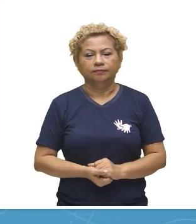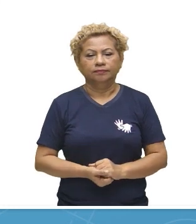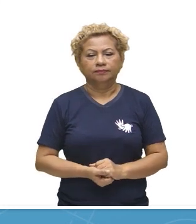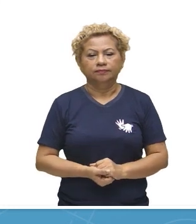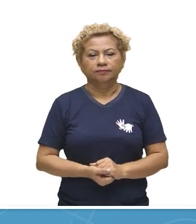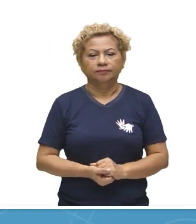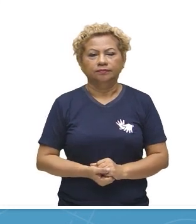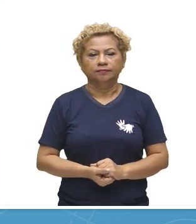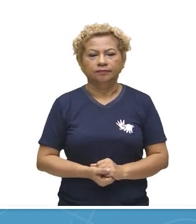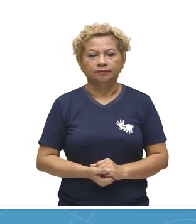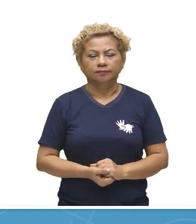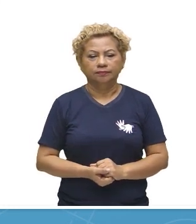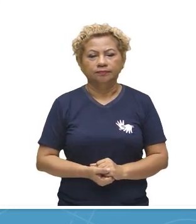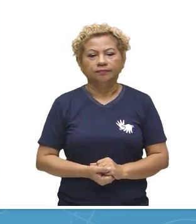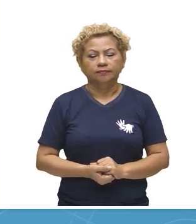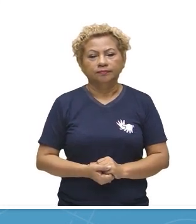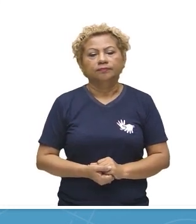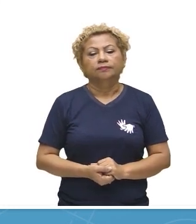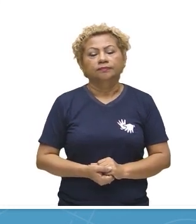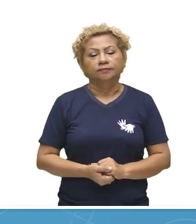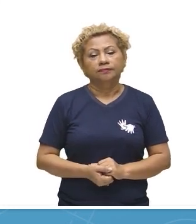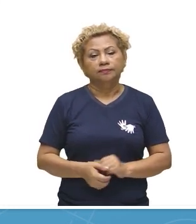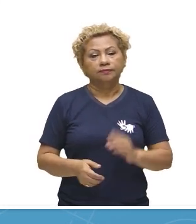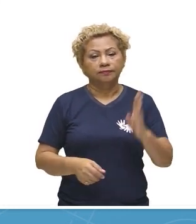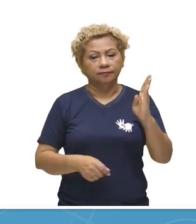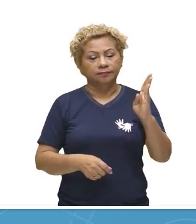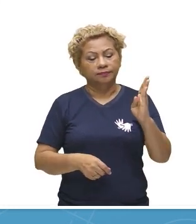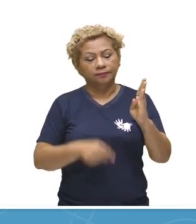colocar aqui, ó, 2 ao quadrado.